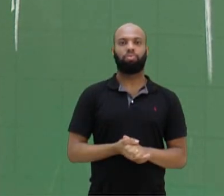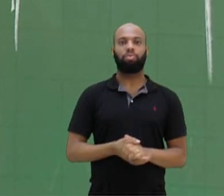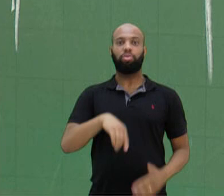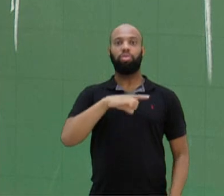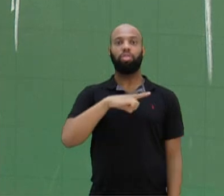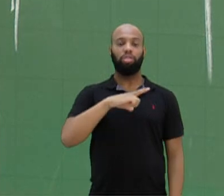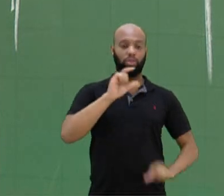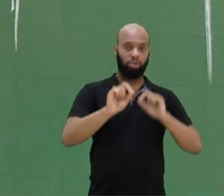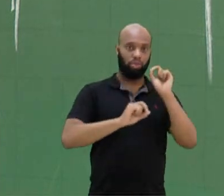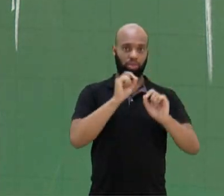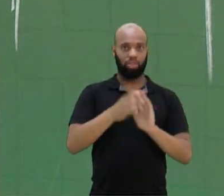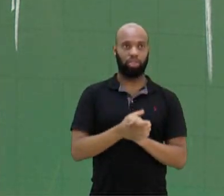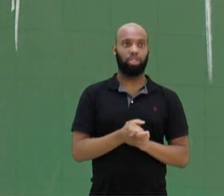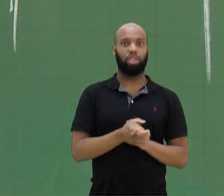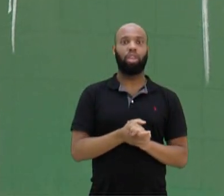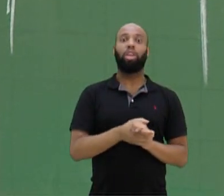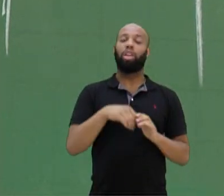2² são 4.